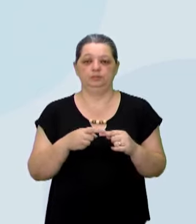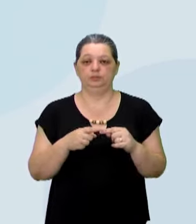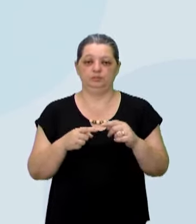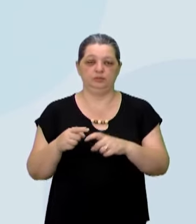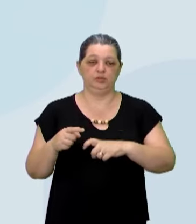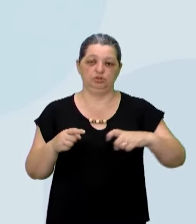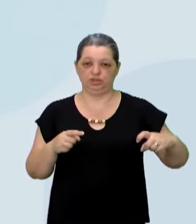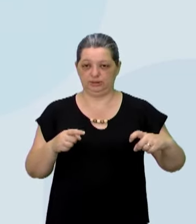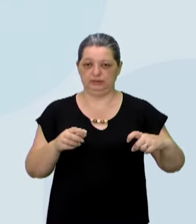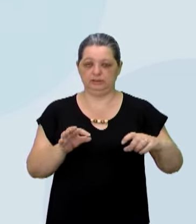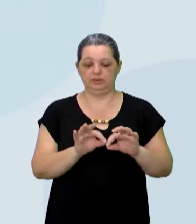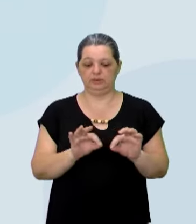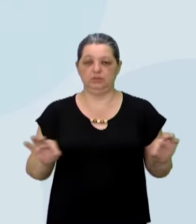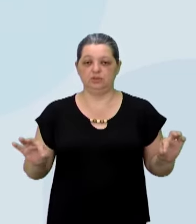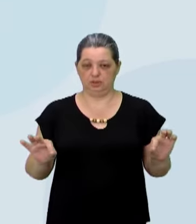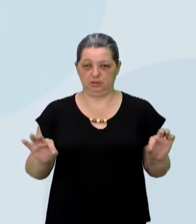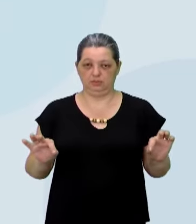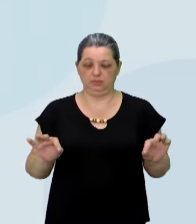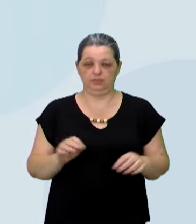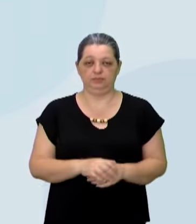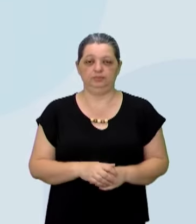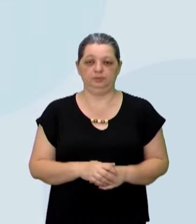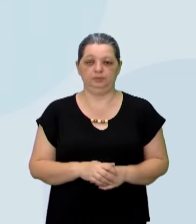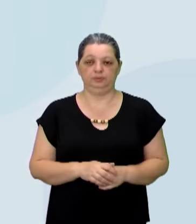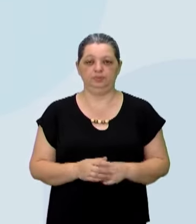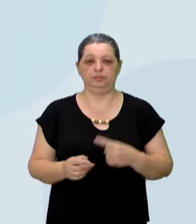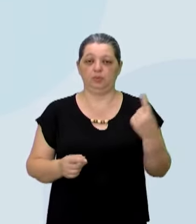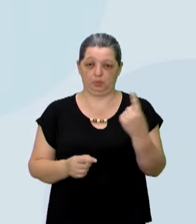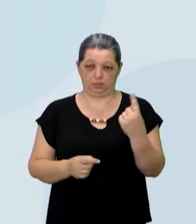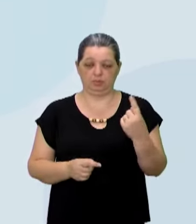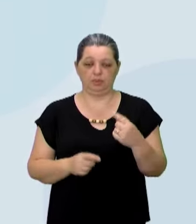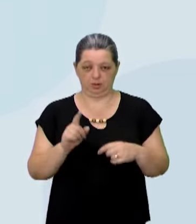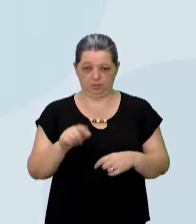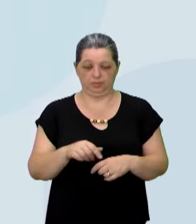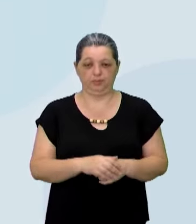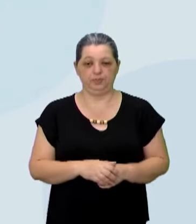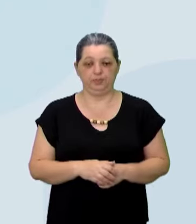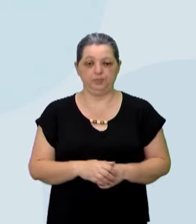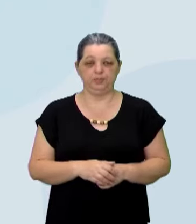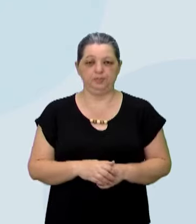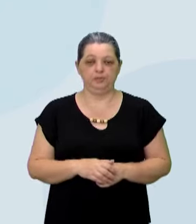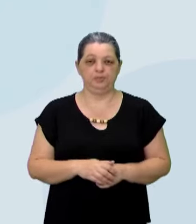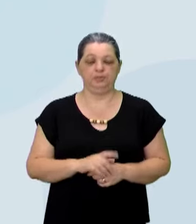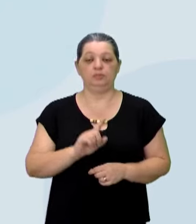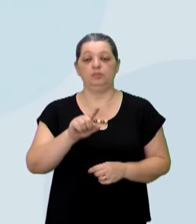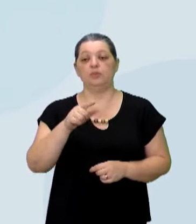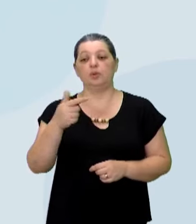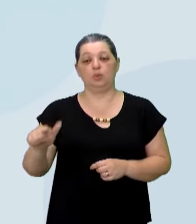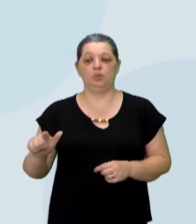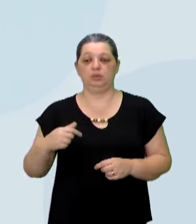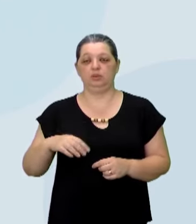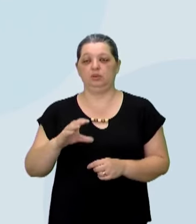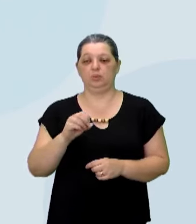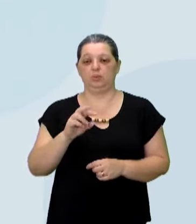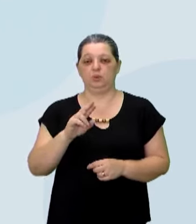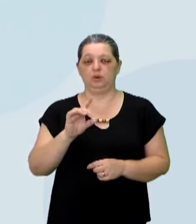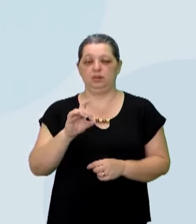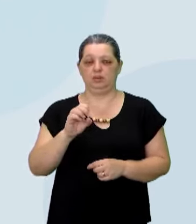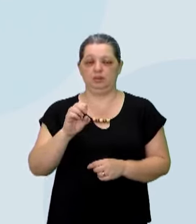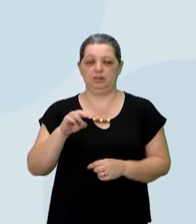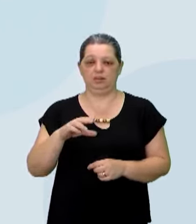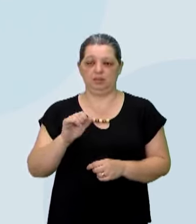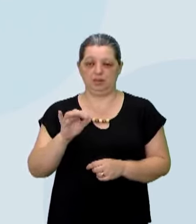Na horizontal, né? Na Sempre horizontal. Bacana. O primeiro valor aí do seu par. Sim. Tá? E a outra é chamada de ordenada. Que é o Tem Y.